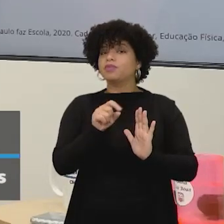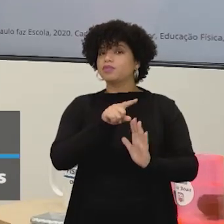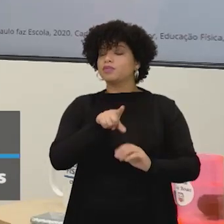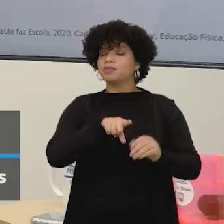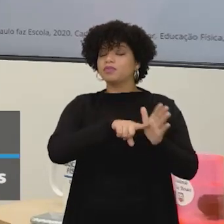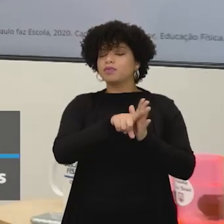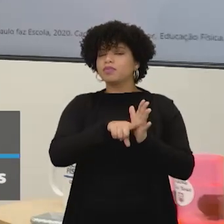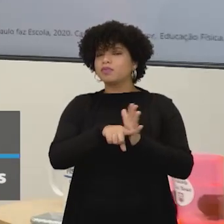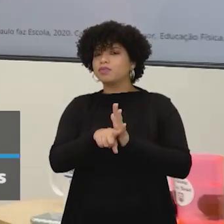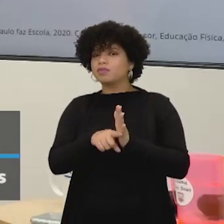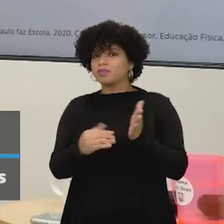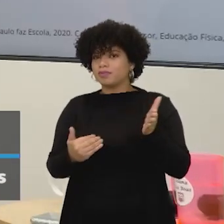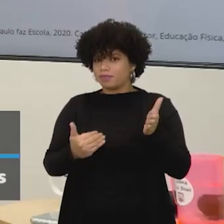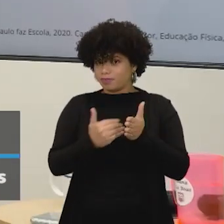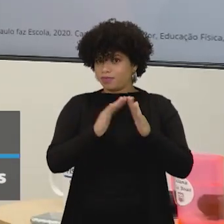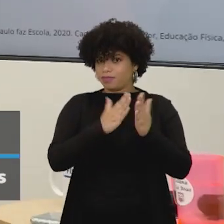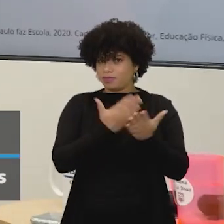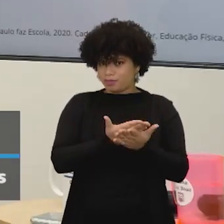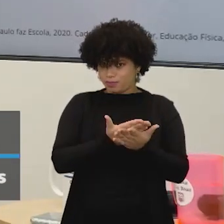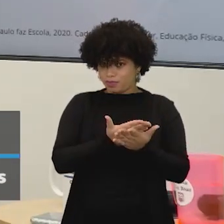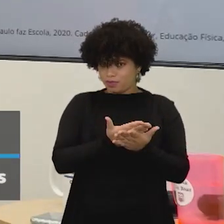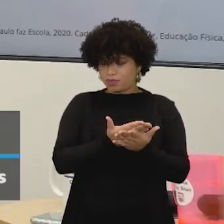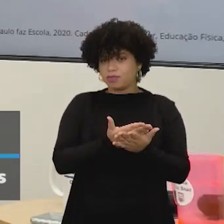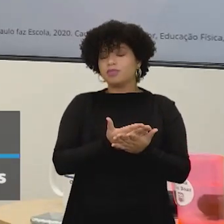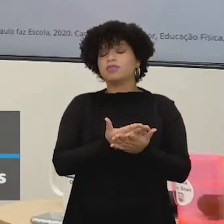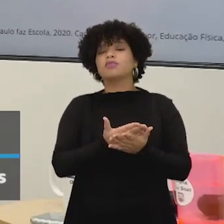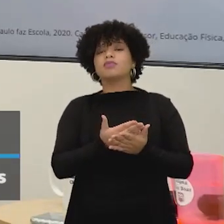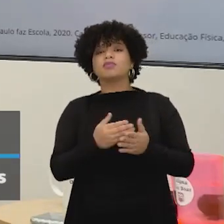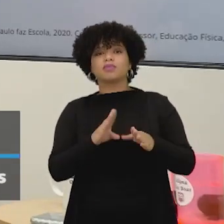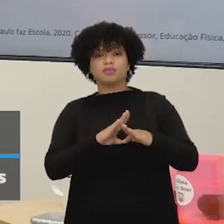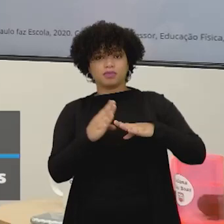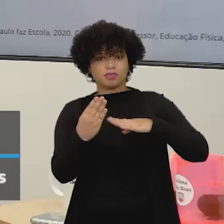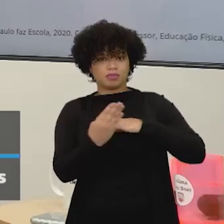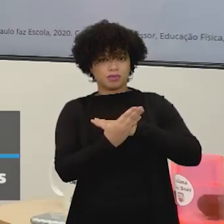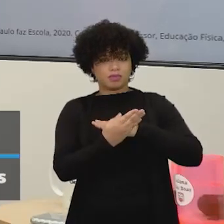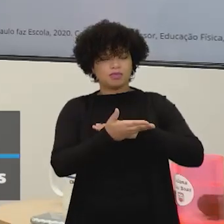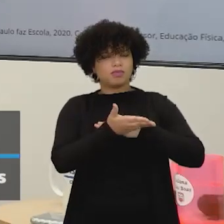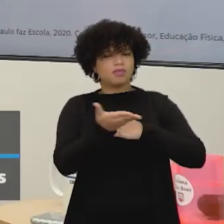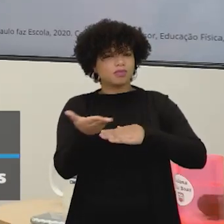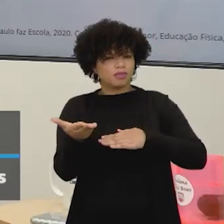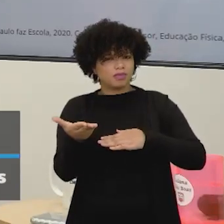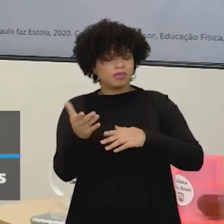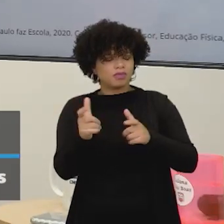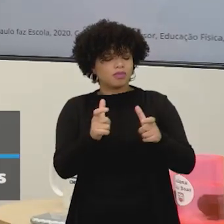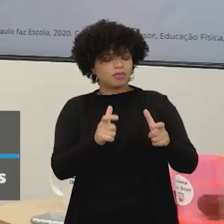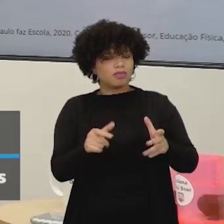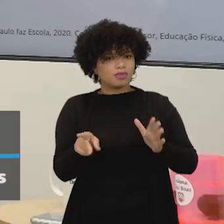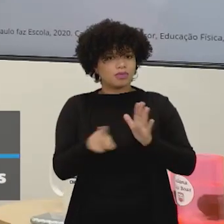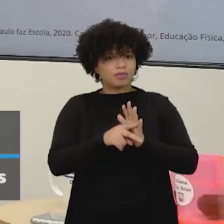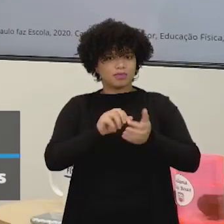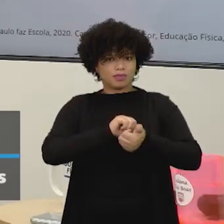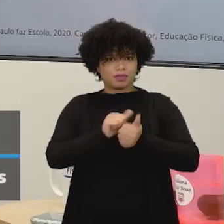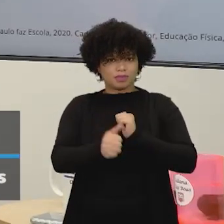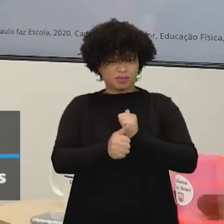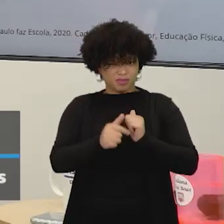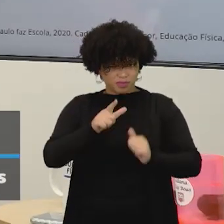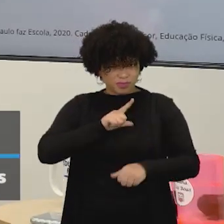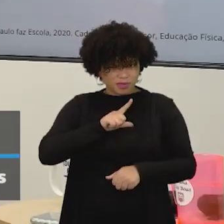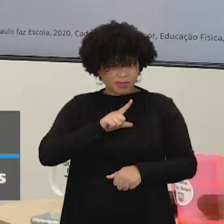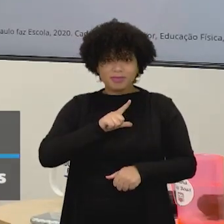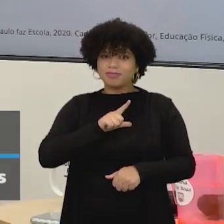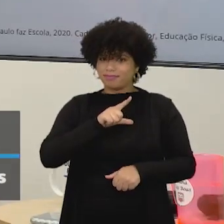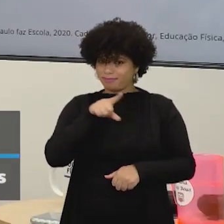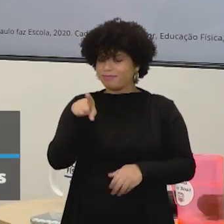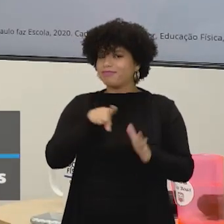escola, se na comunidade de vocês tem espaços para a prática de exercícios físicos, para a prática esportiva